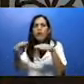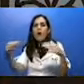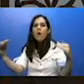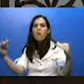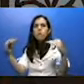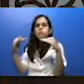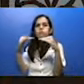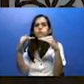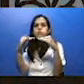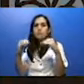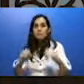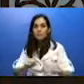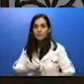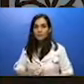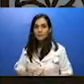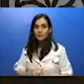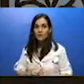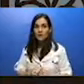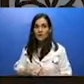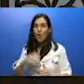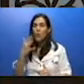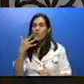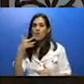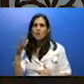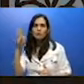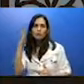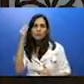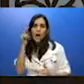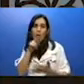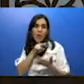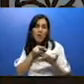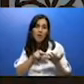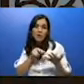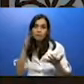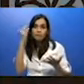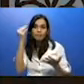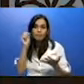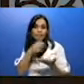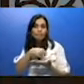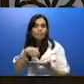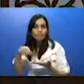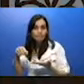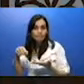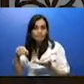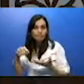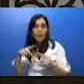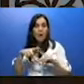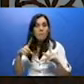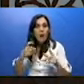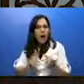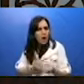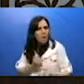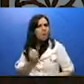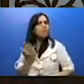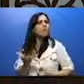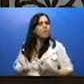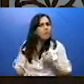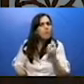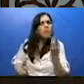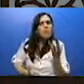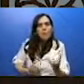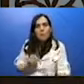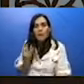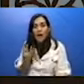atividade nós trabalhamos com criança que ainda não tem leitura não tem escrita mas ela sabe se expressar ela sabe